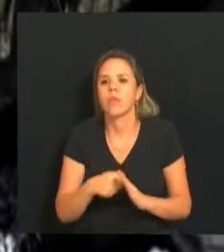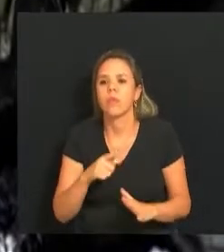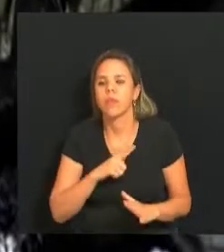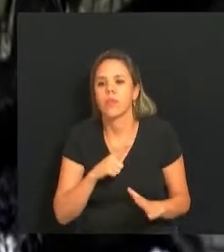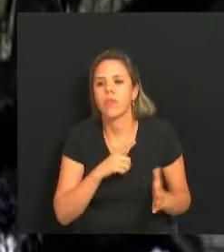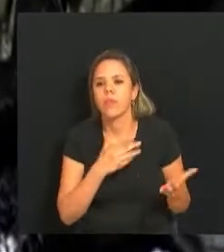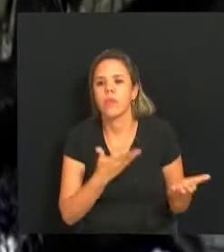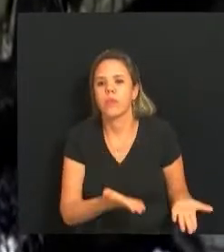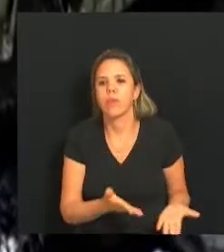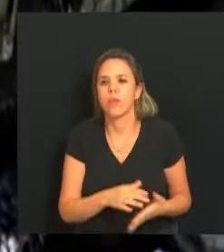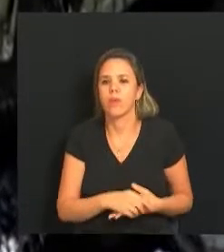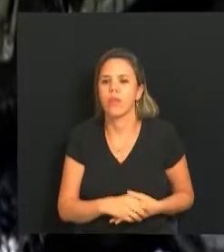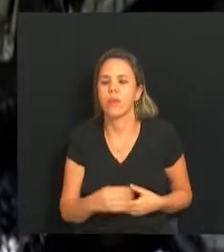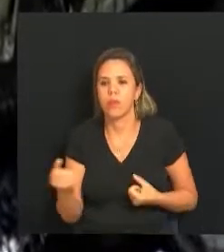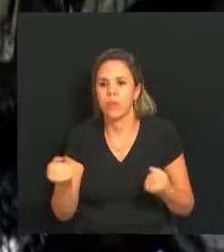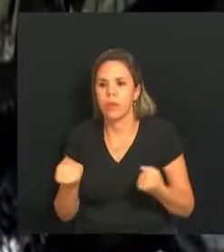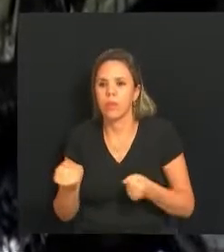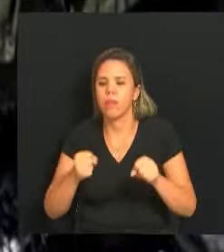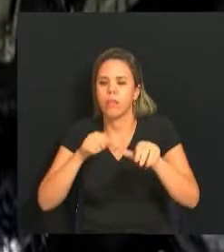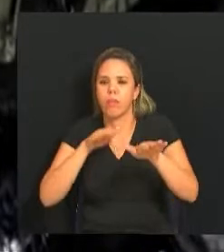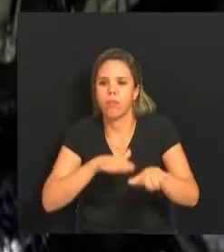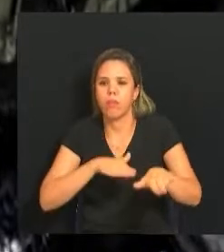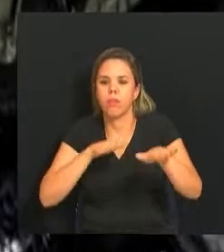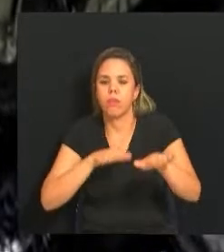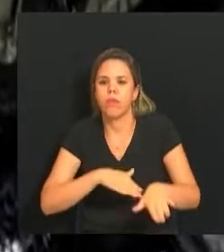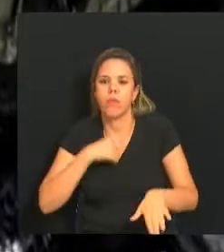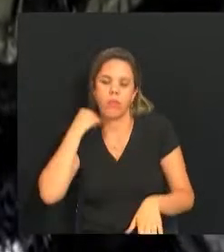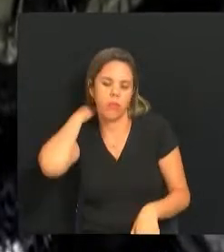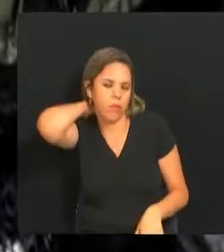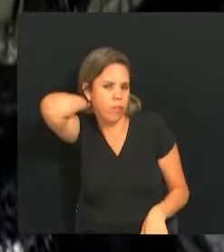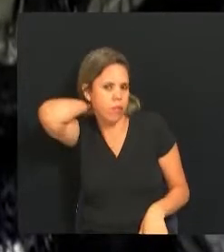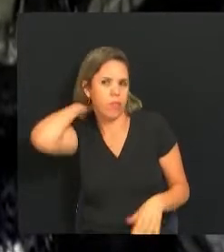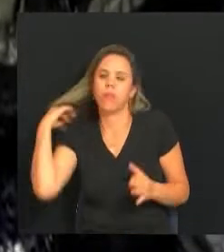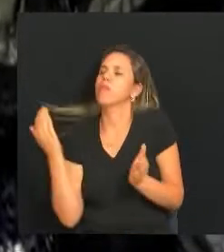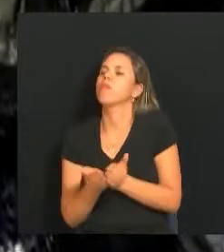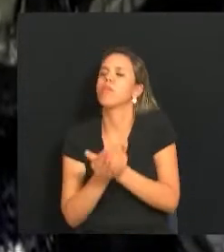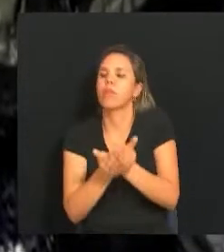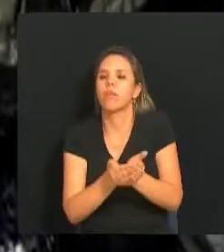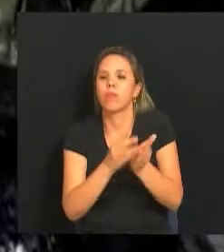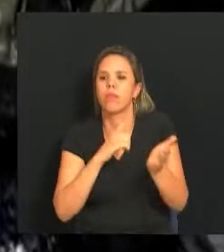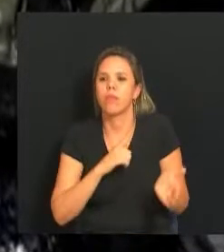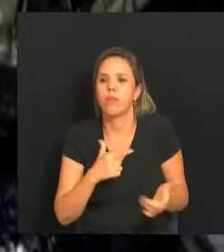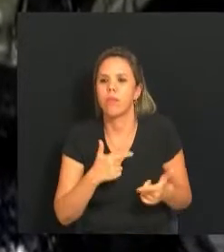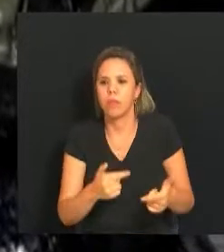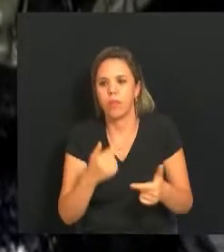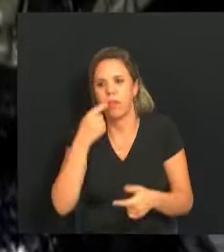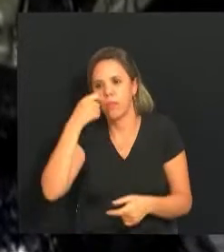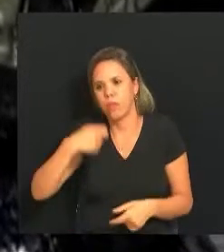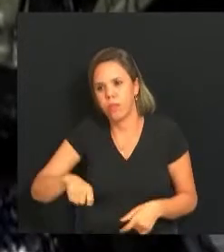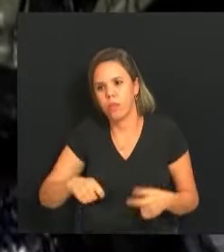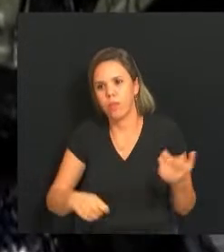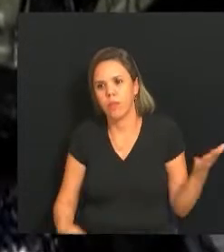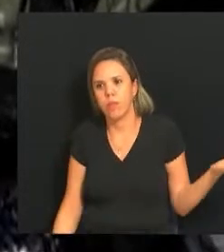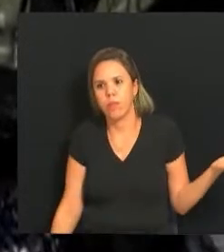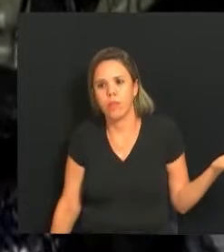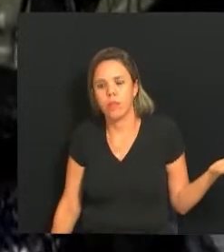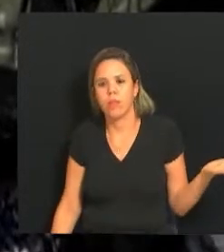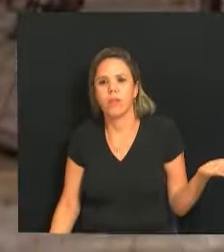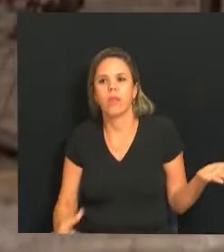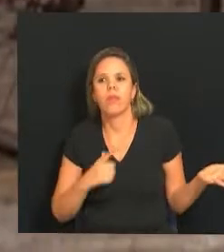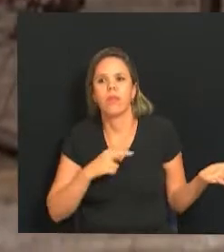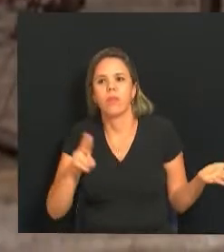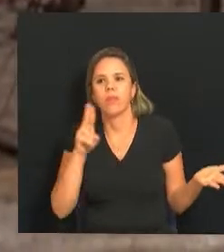numa guerra veículos, tem tanques, tem embarcações, estamos falando aqui diretamente da guerra na Ucrânia, né? Essas embarcações que